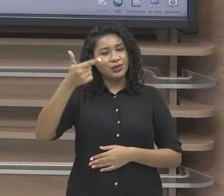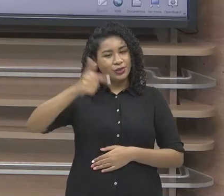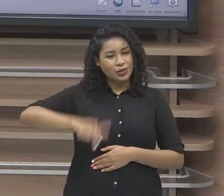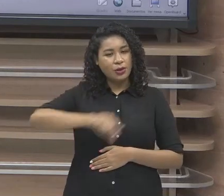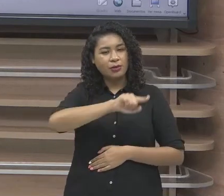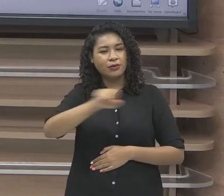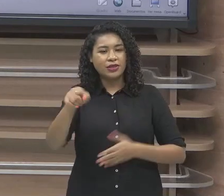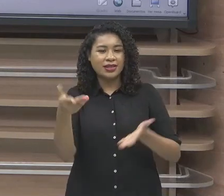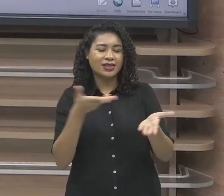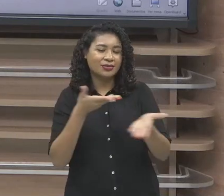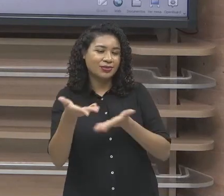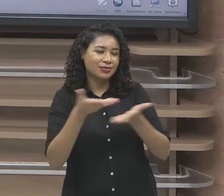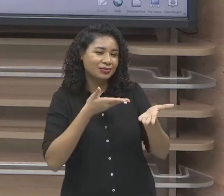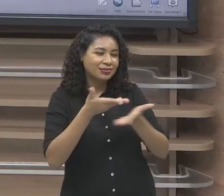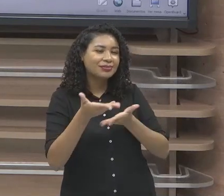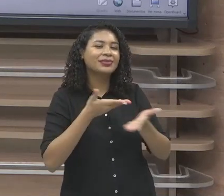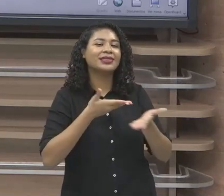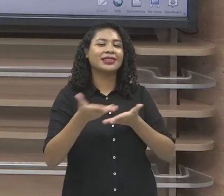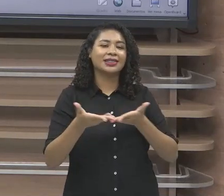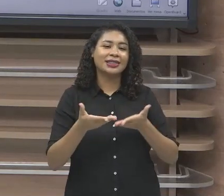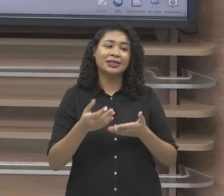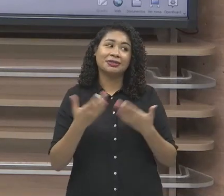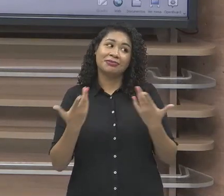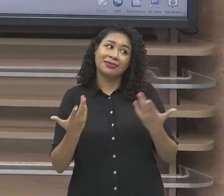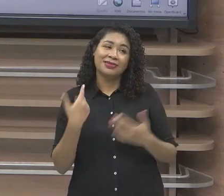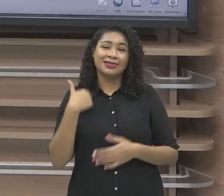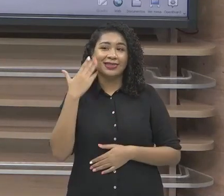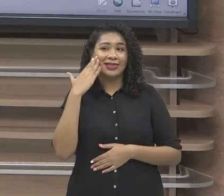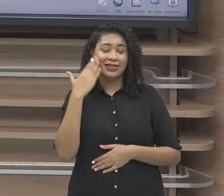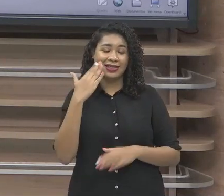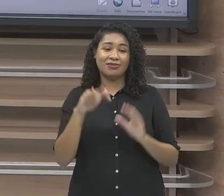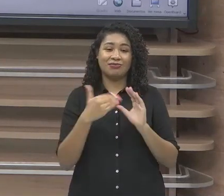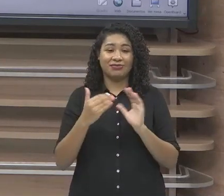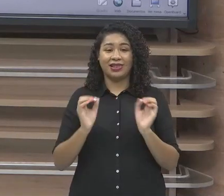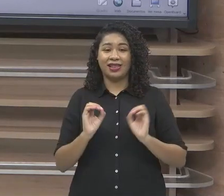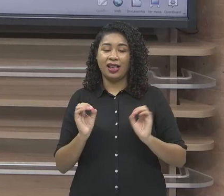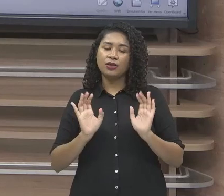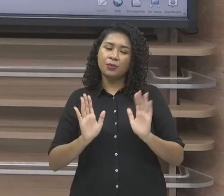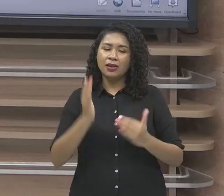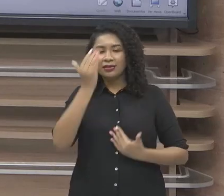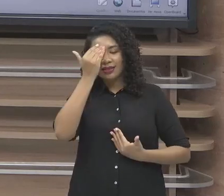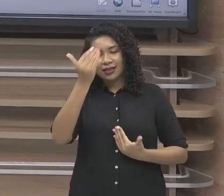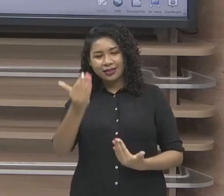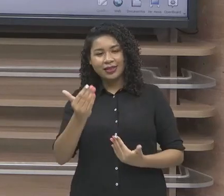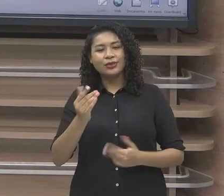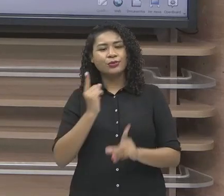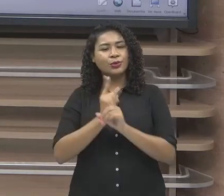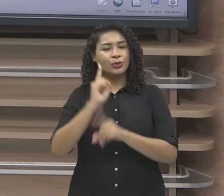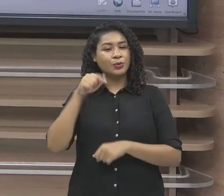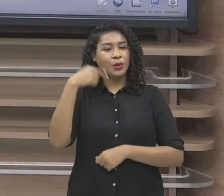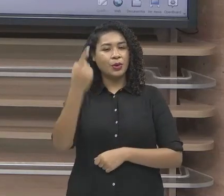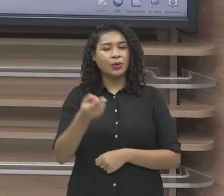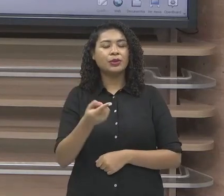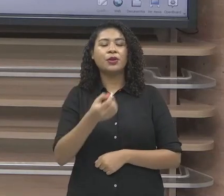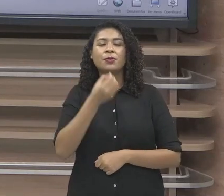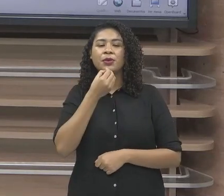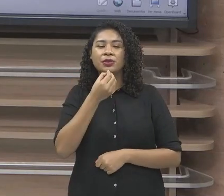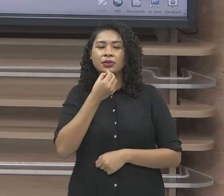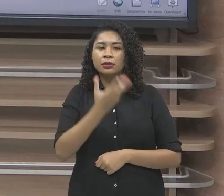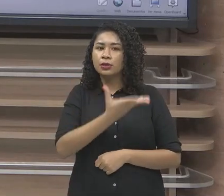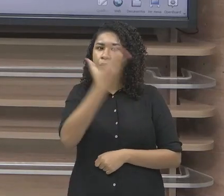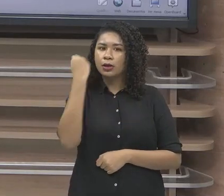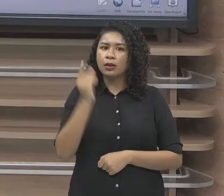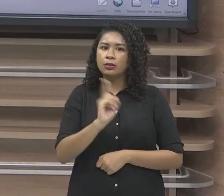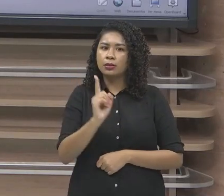a participação de todos vocês, mesmo que não tenham interagido conosco, e até uma próxima aula de arte. Não esqueçam